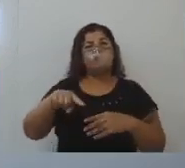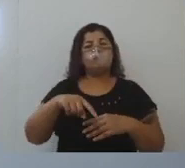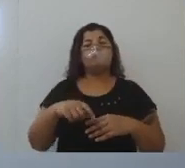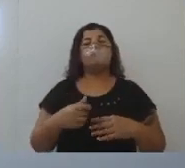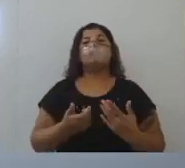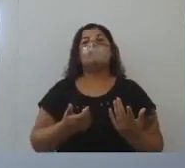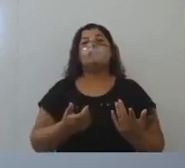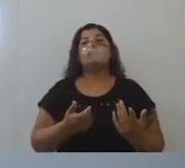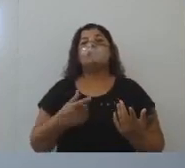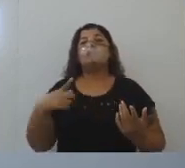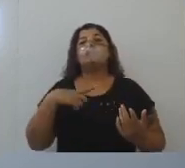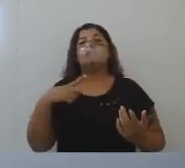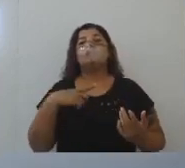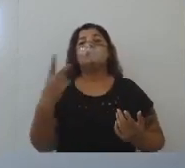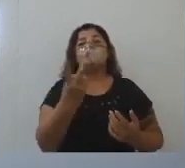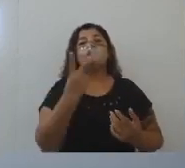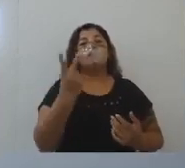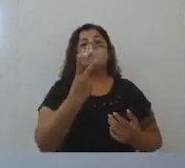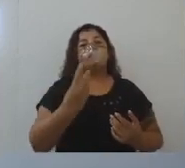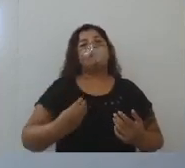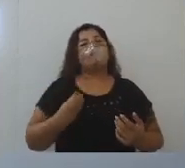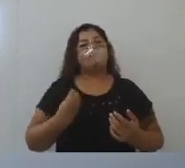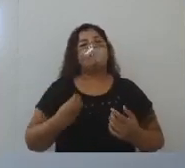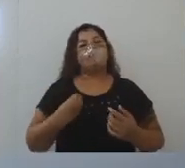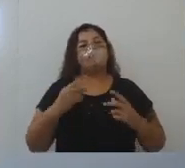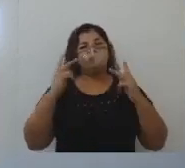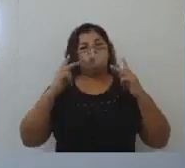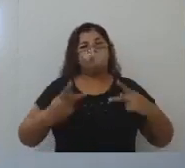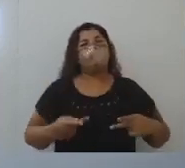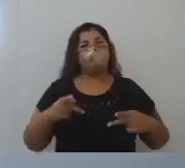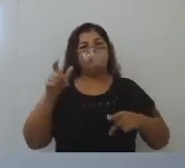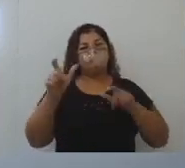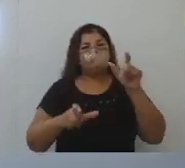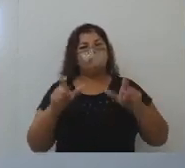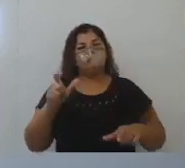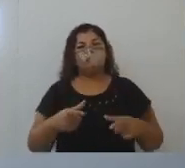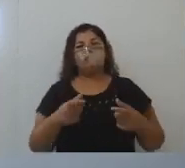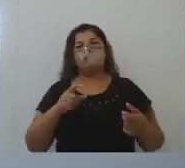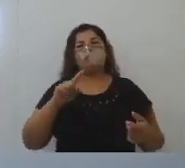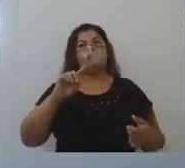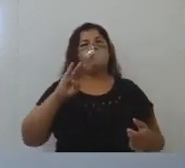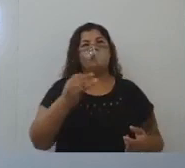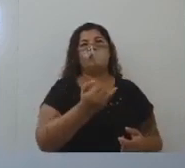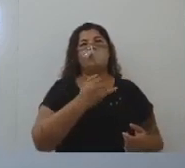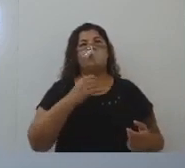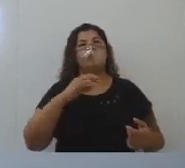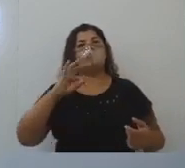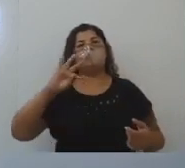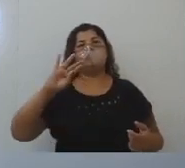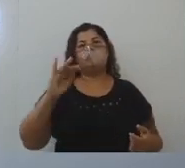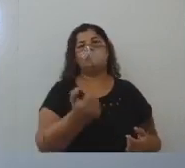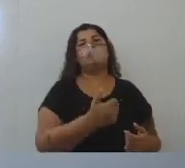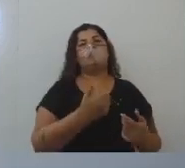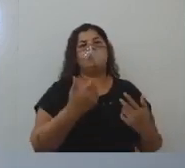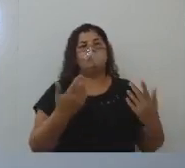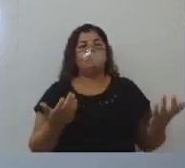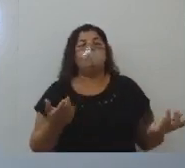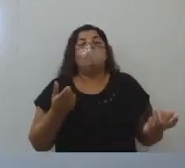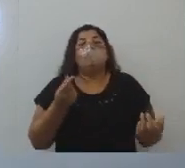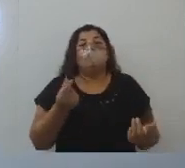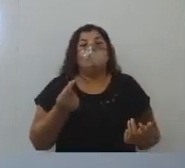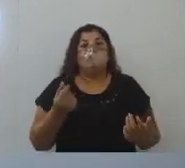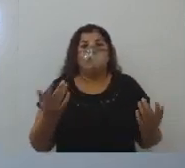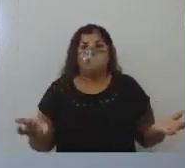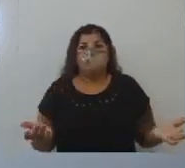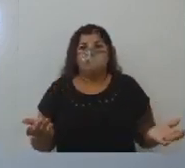vale uma vida humana? 1 bilhão? 1 trilhão? Qual é o preço de uma vida humana?